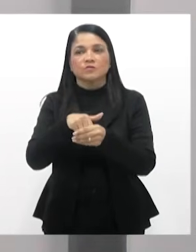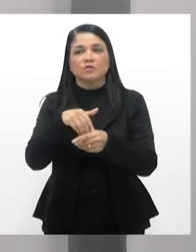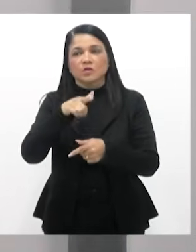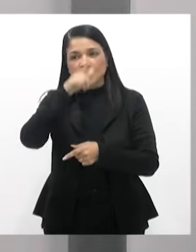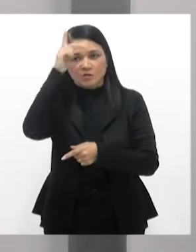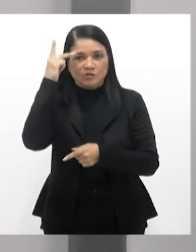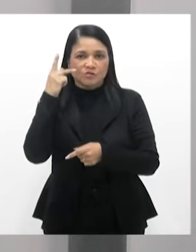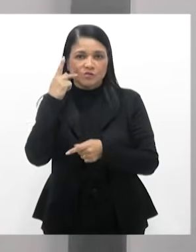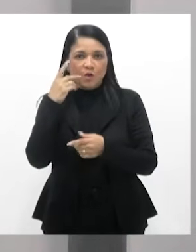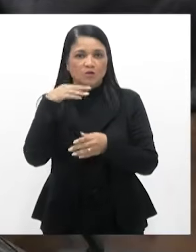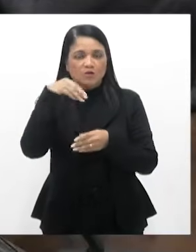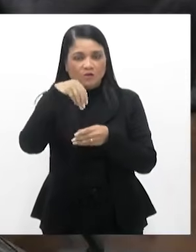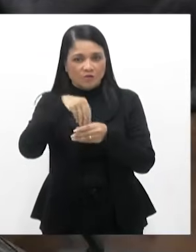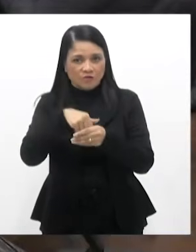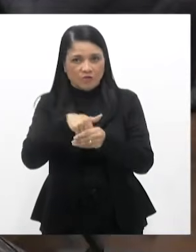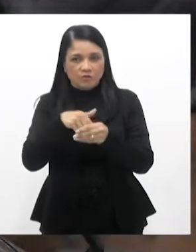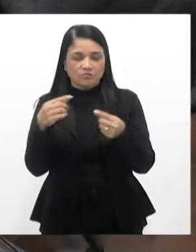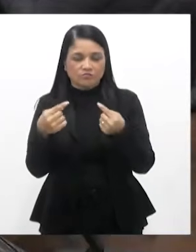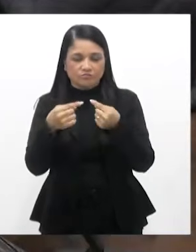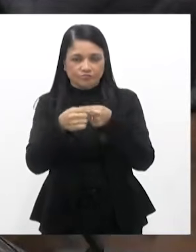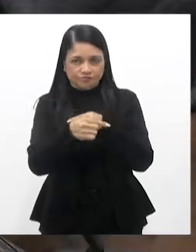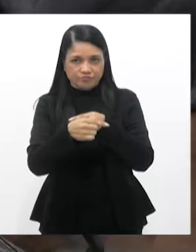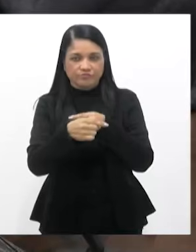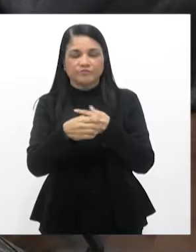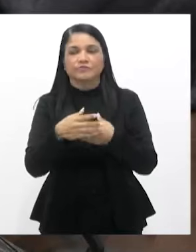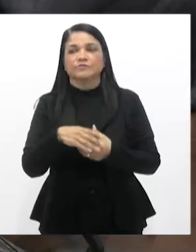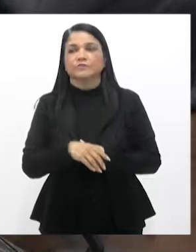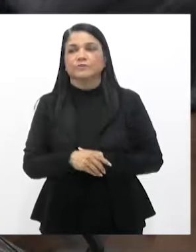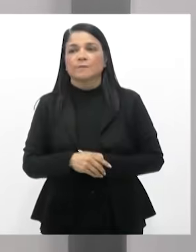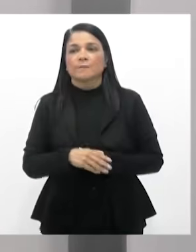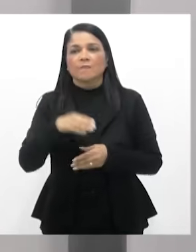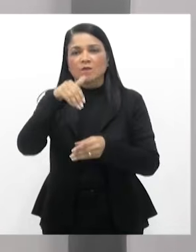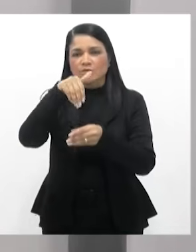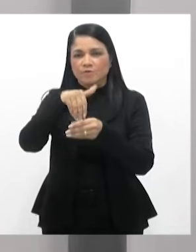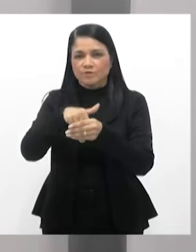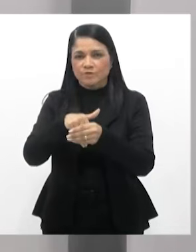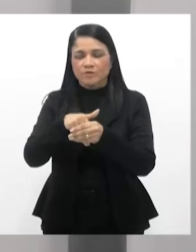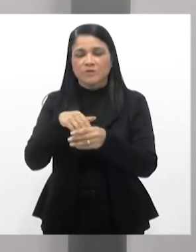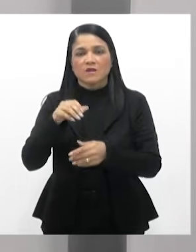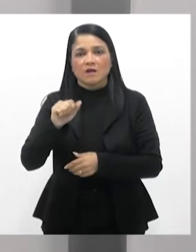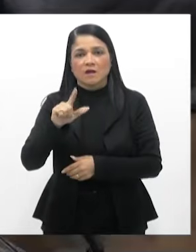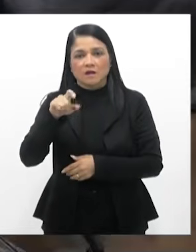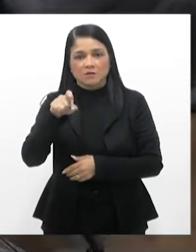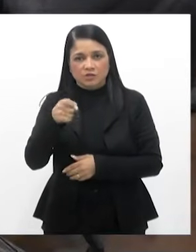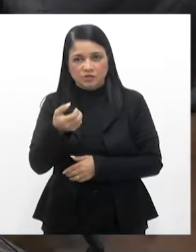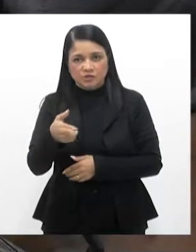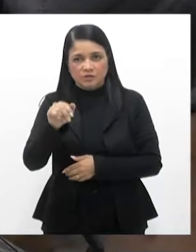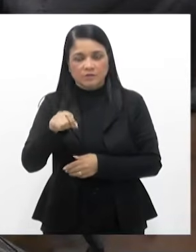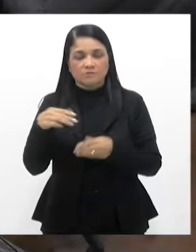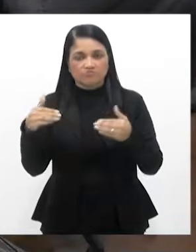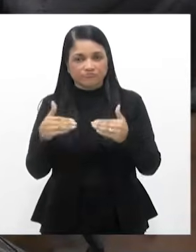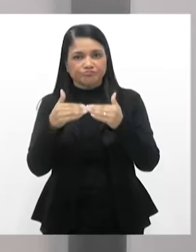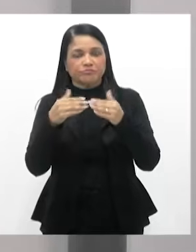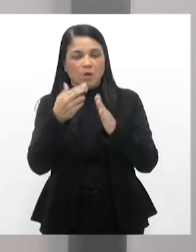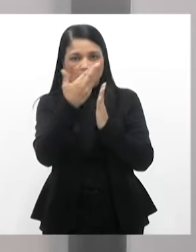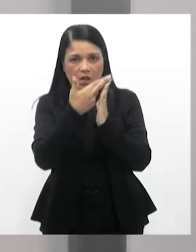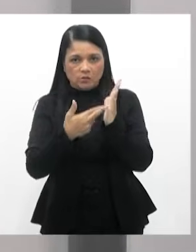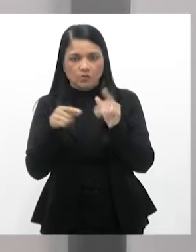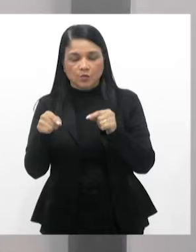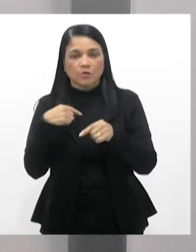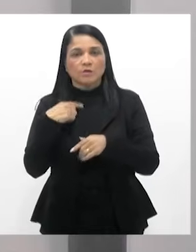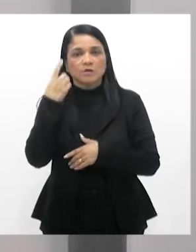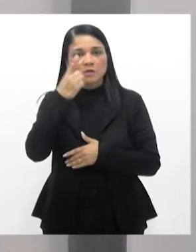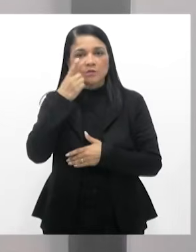obviamente computado o voto dele, Voto com a autor divergência. da divergência. Como vota o deputado Alexandre Knoploch? Voto com o relator. Como vota a deputada